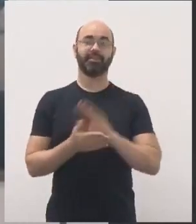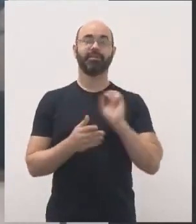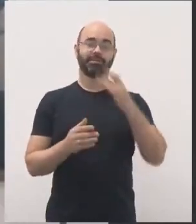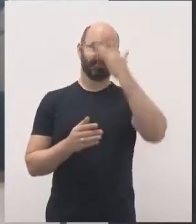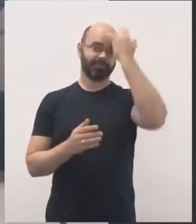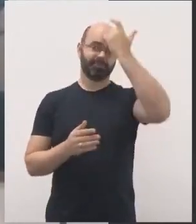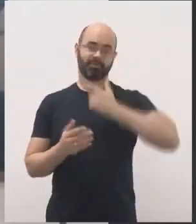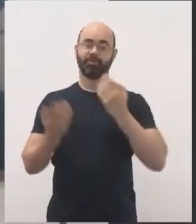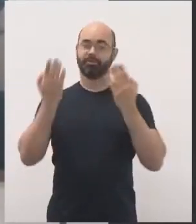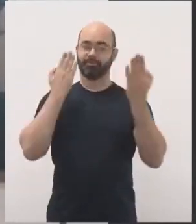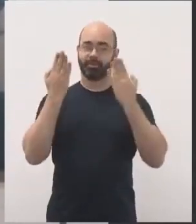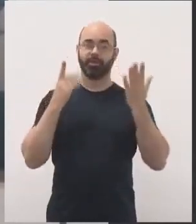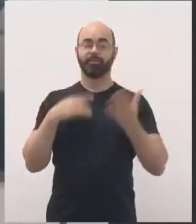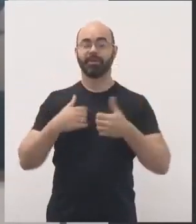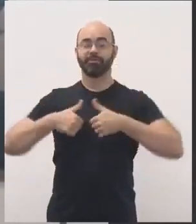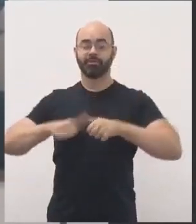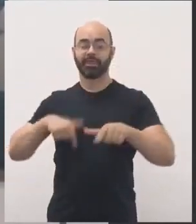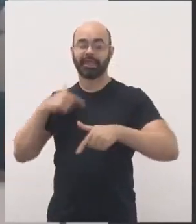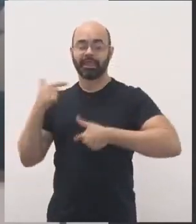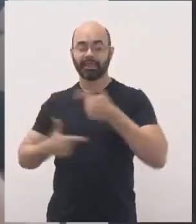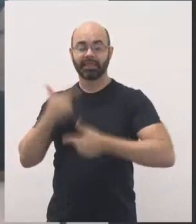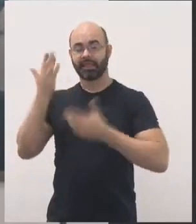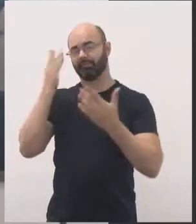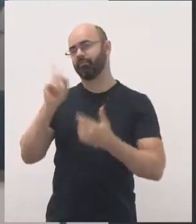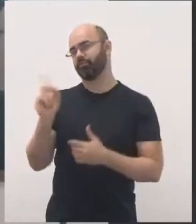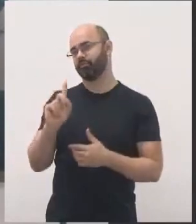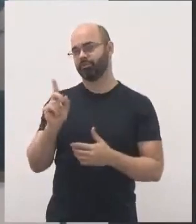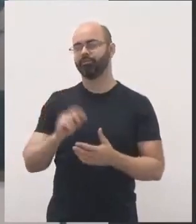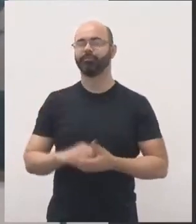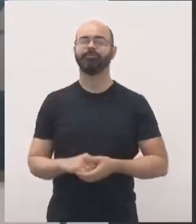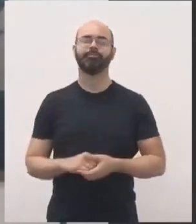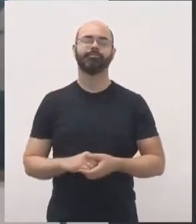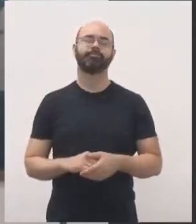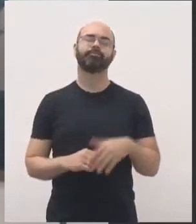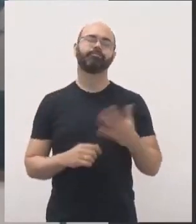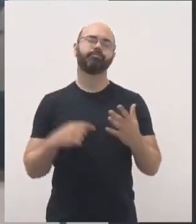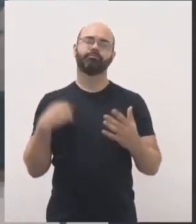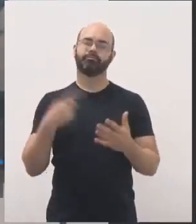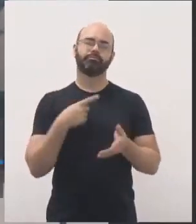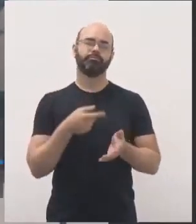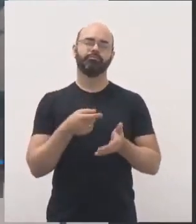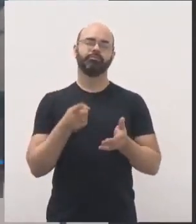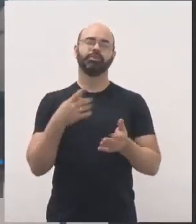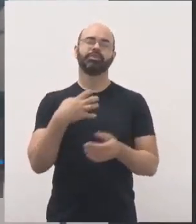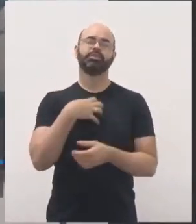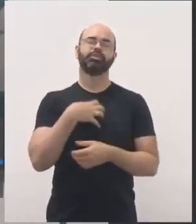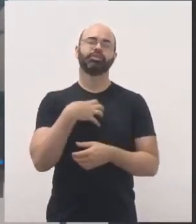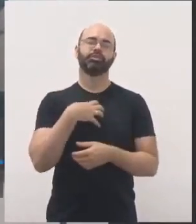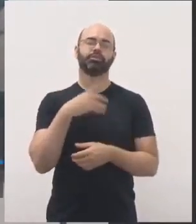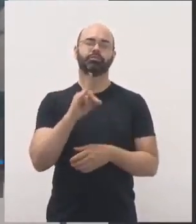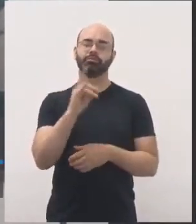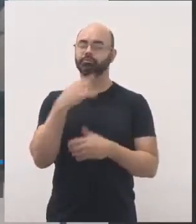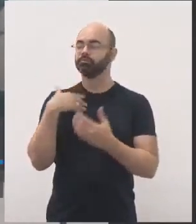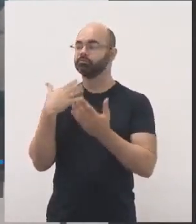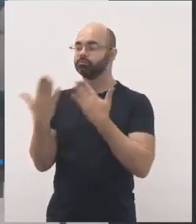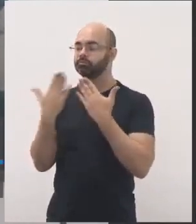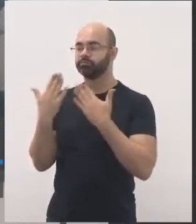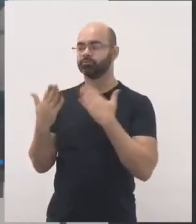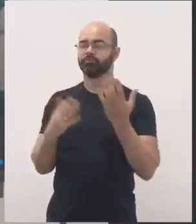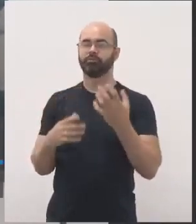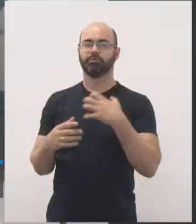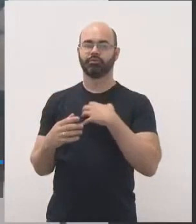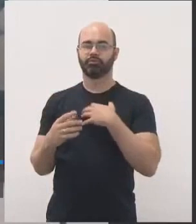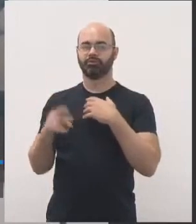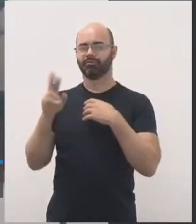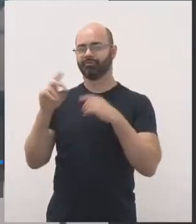não estão psicólogos enquanto são professores, né? Então, assim, a gente não tem essa característica de atendimento clínico,